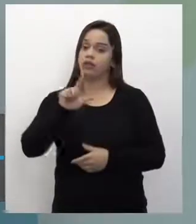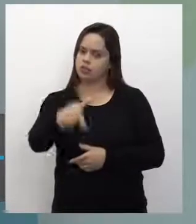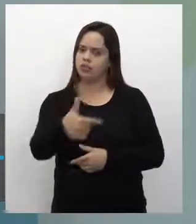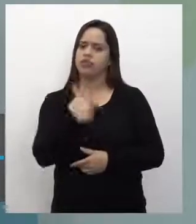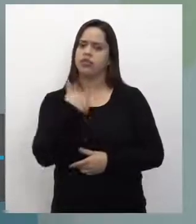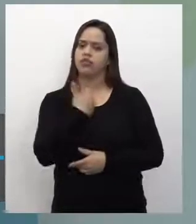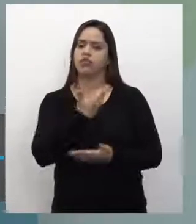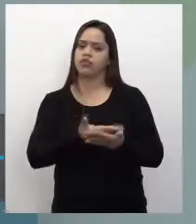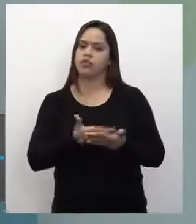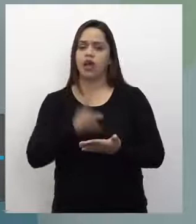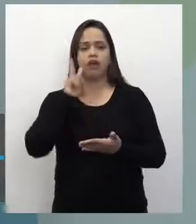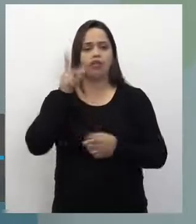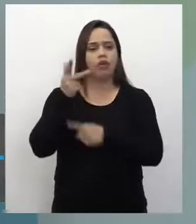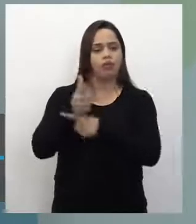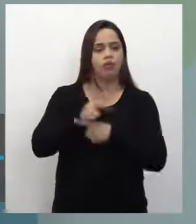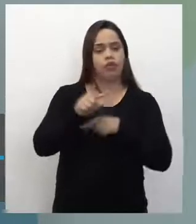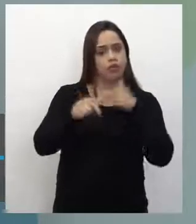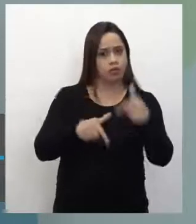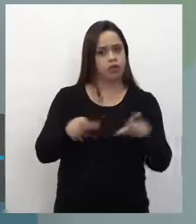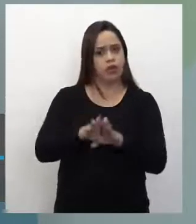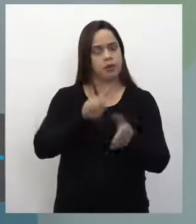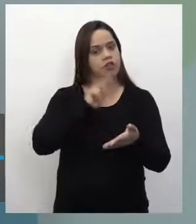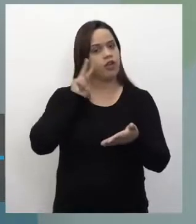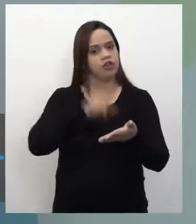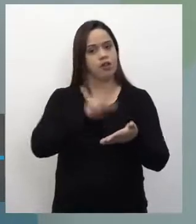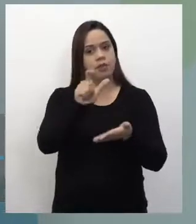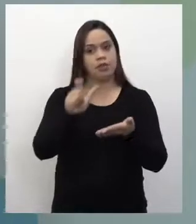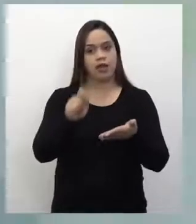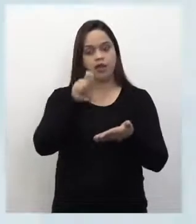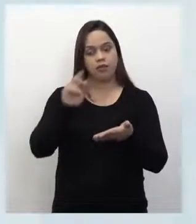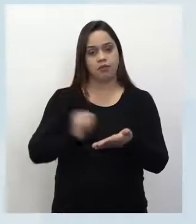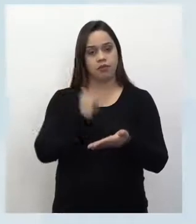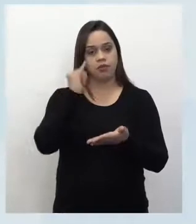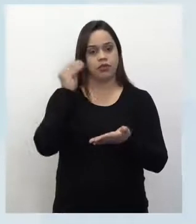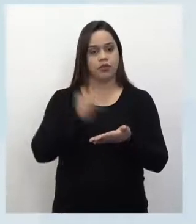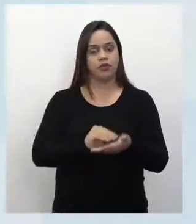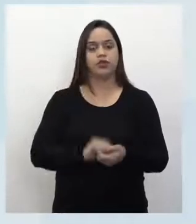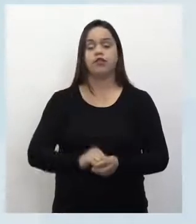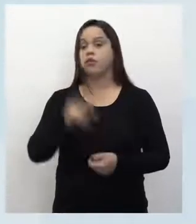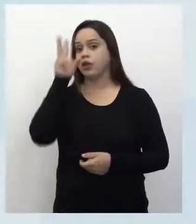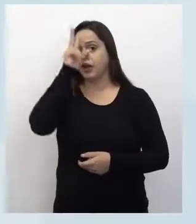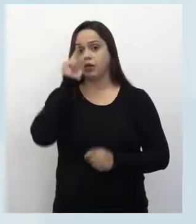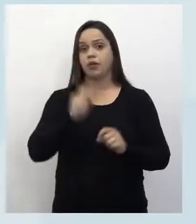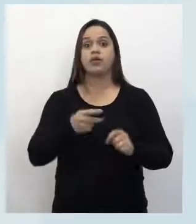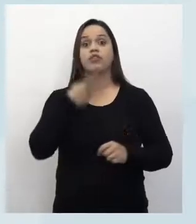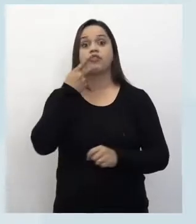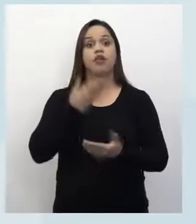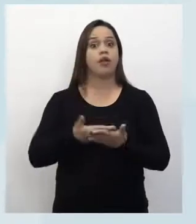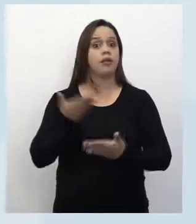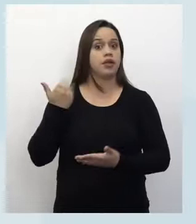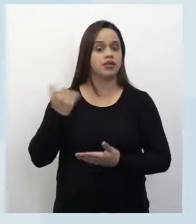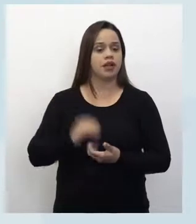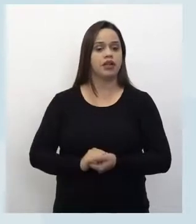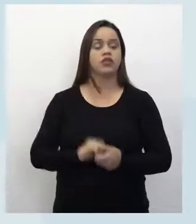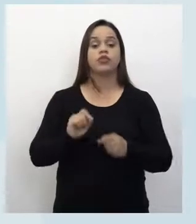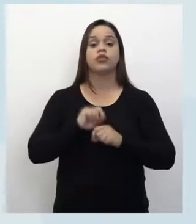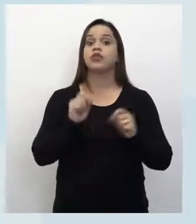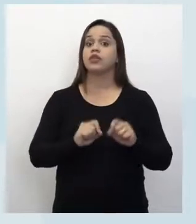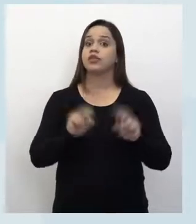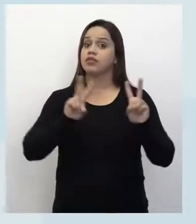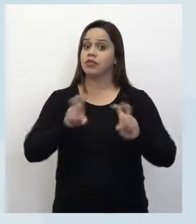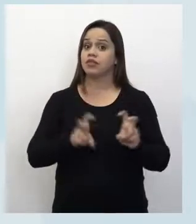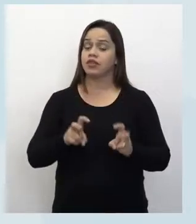olhar um vídeo mais tarde, tá certo? Vamos lá, vamos relembrar o que a gente falou na aula passada. A aula passada foi ainda sobre